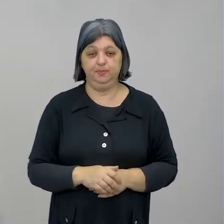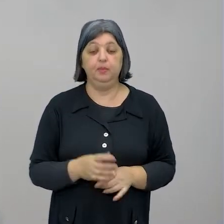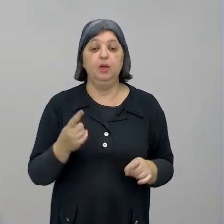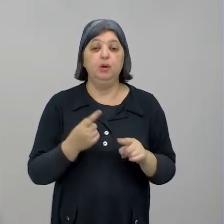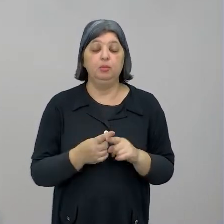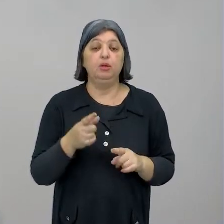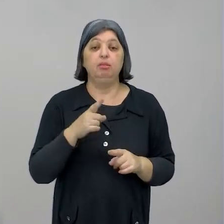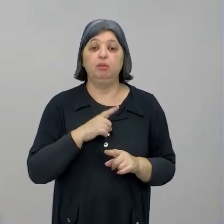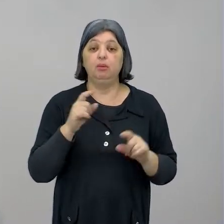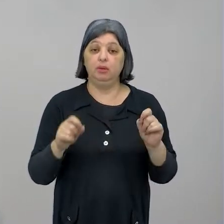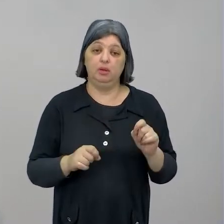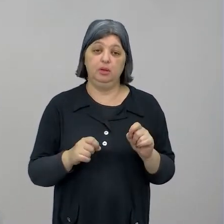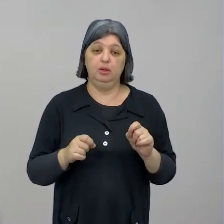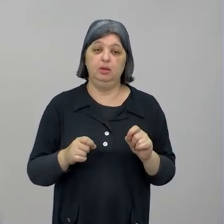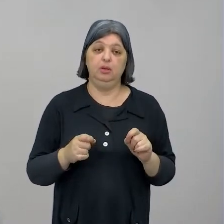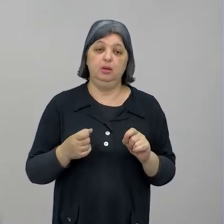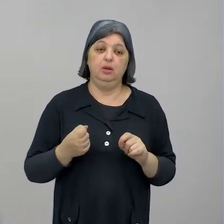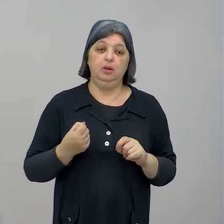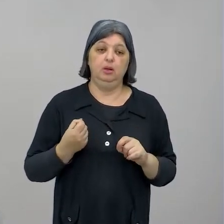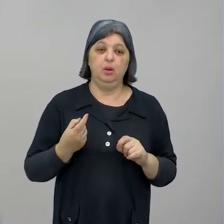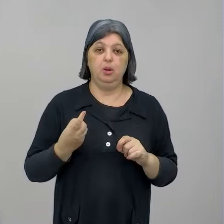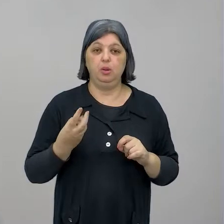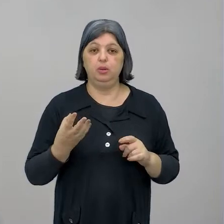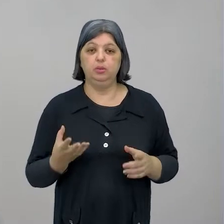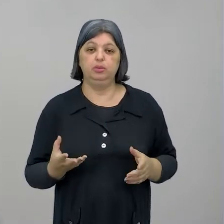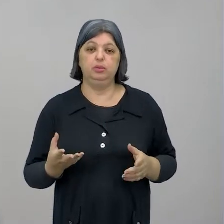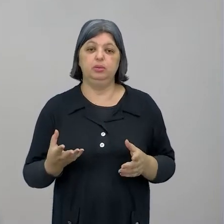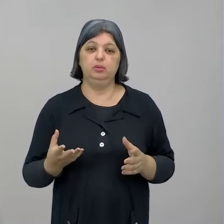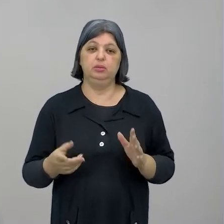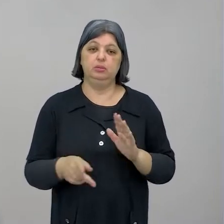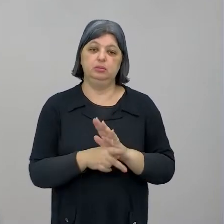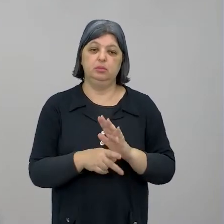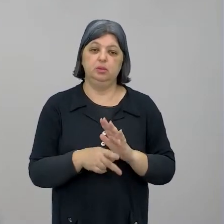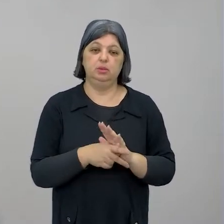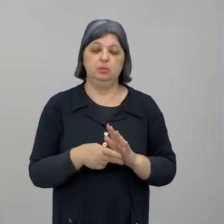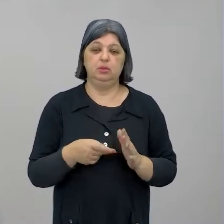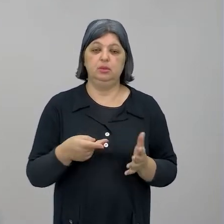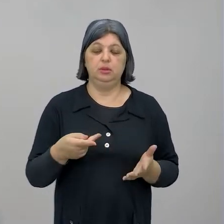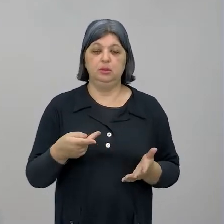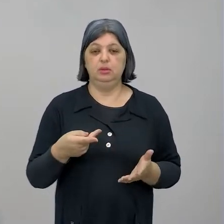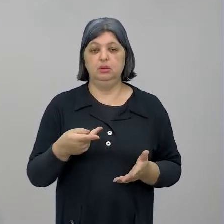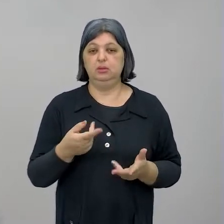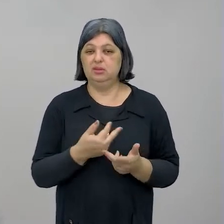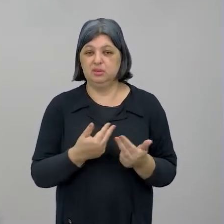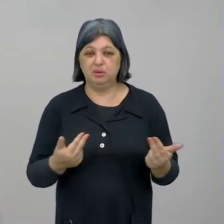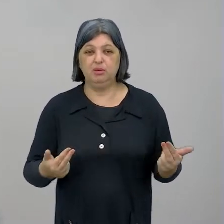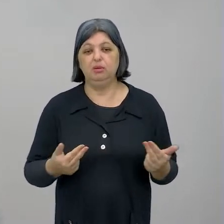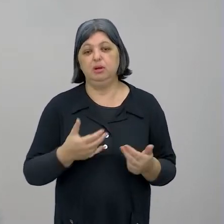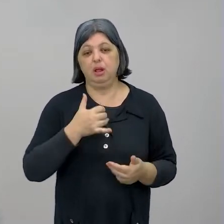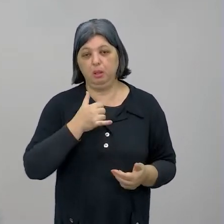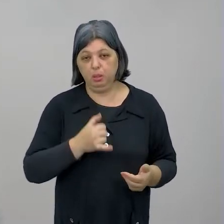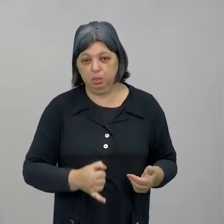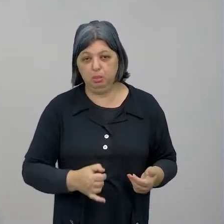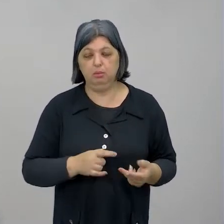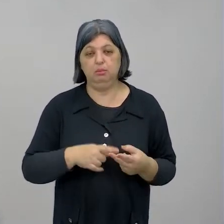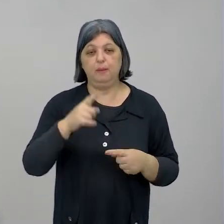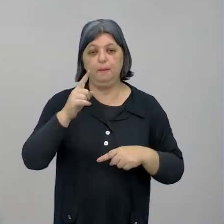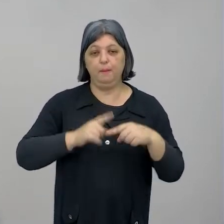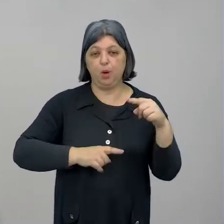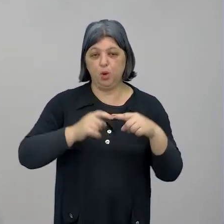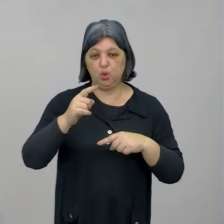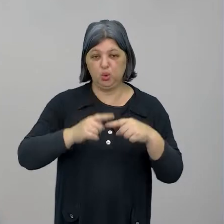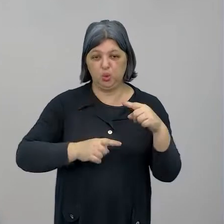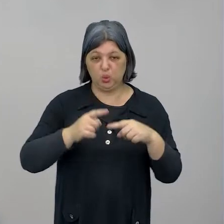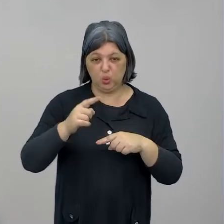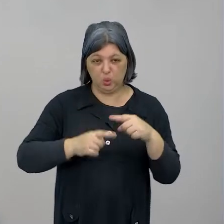tem uma grande quantidade de excretas, né? Que a gente elimina e também dos produtos, né?